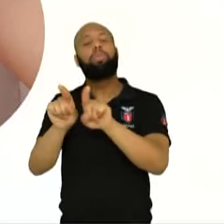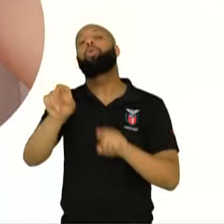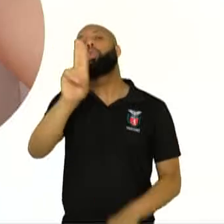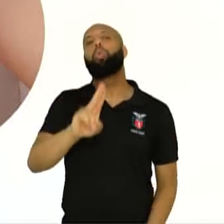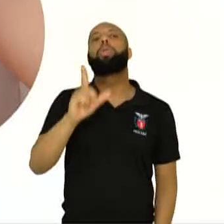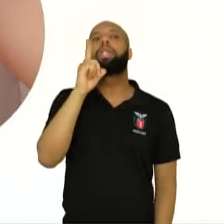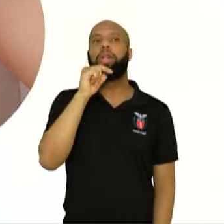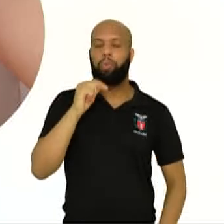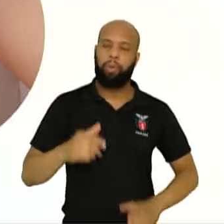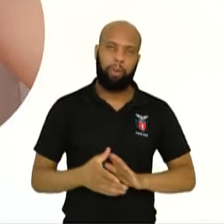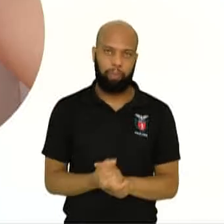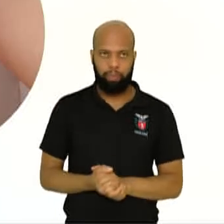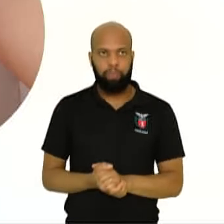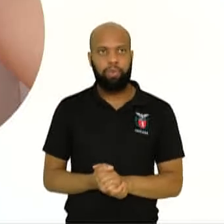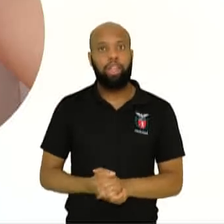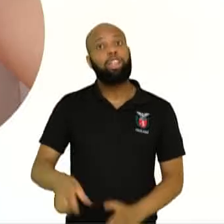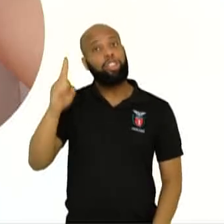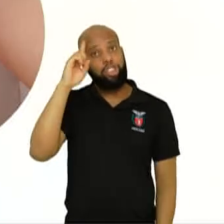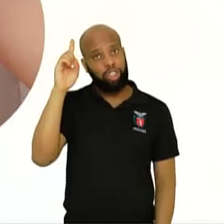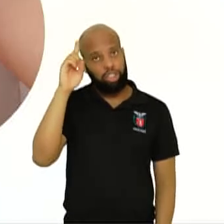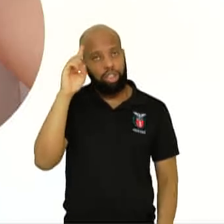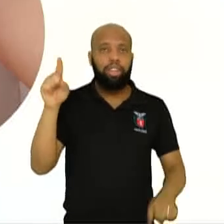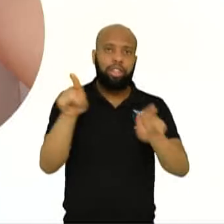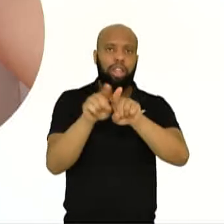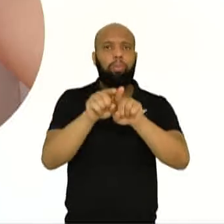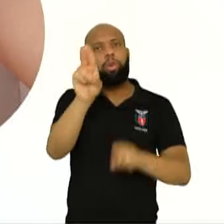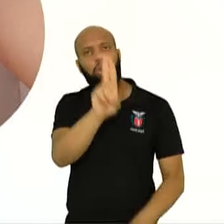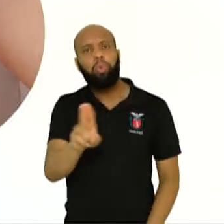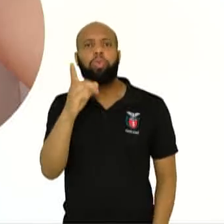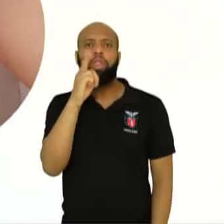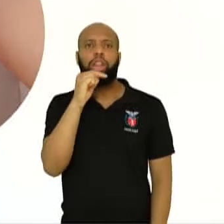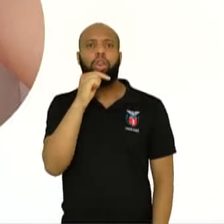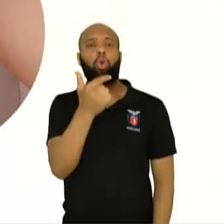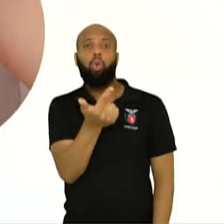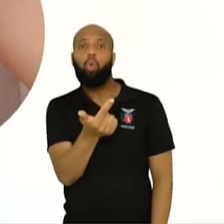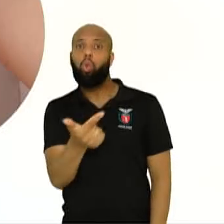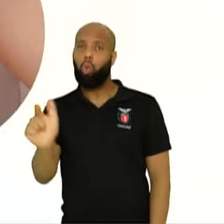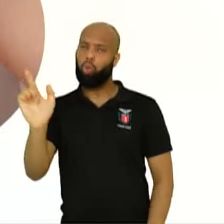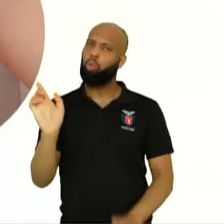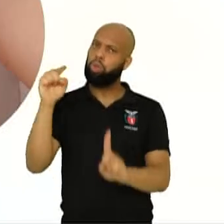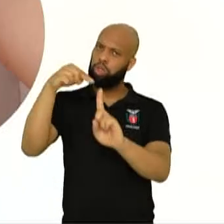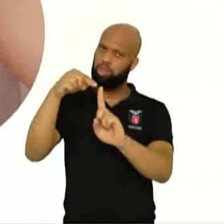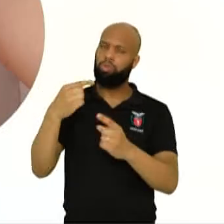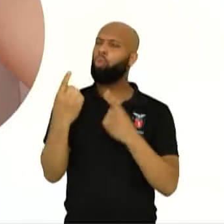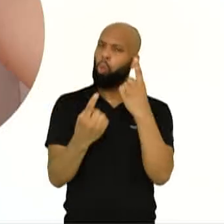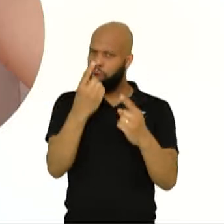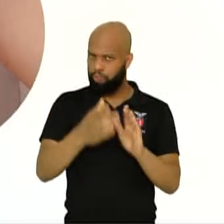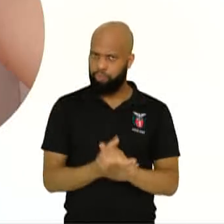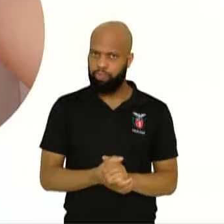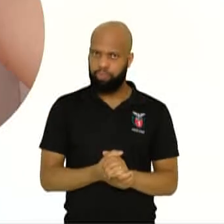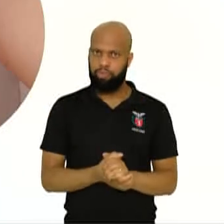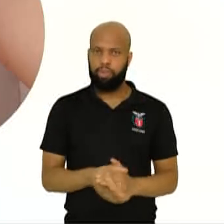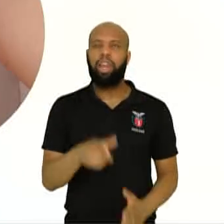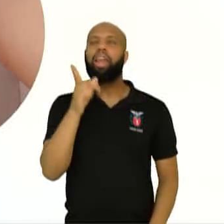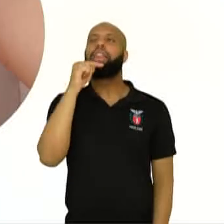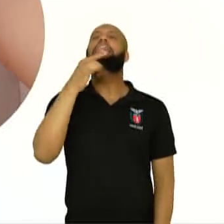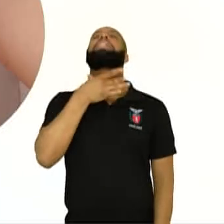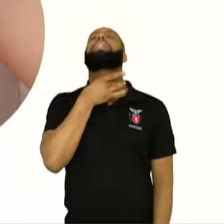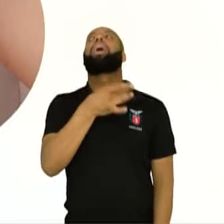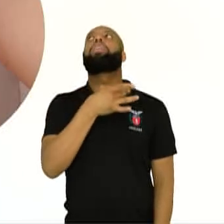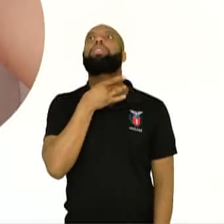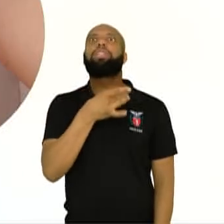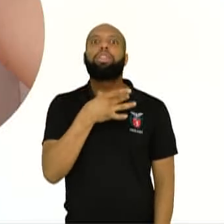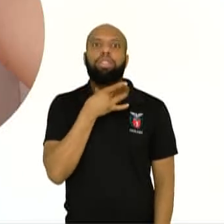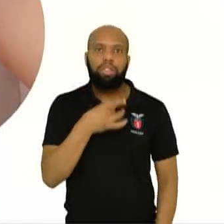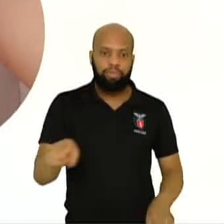né? Irrigar essa planta, dar água. A água está em constante mudança, né? Ela muda de estado